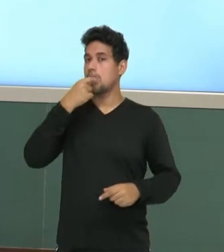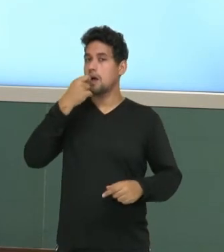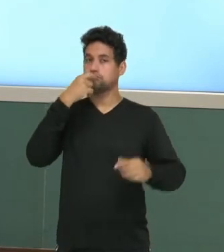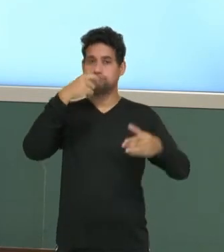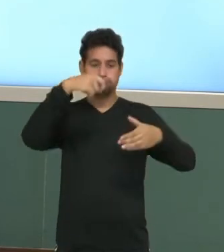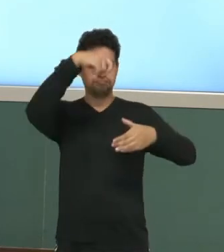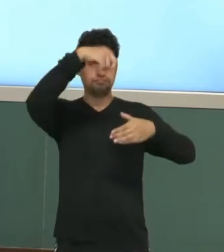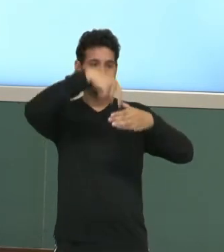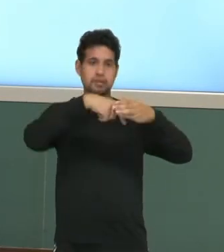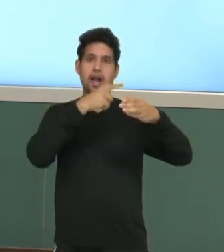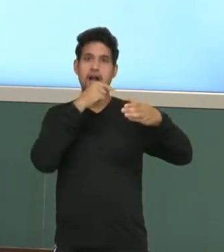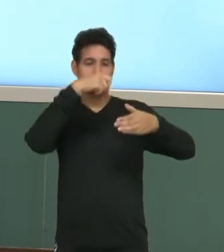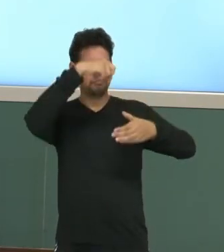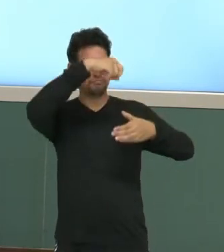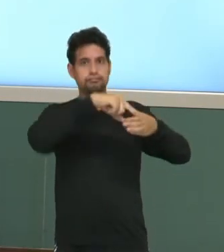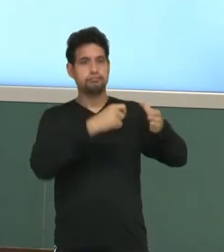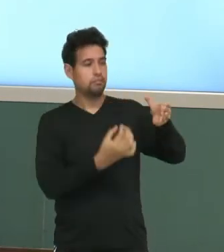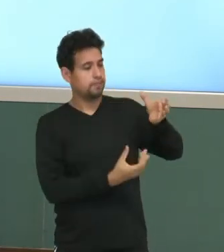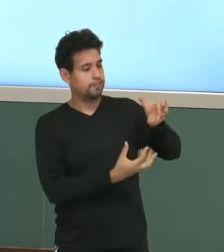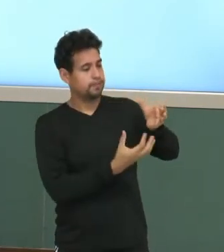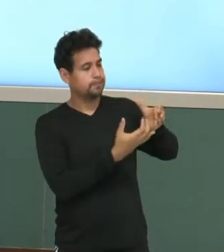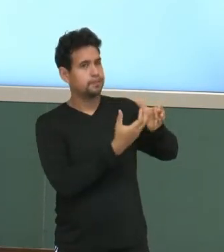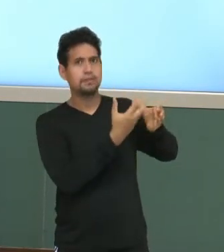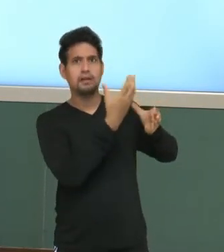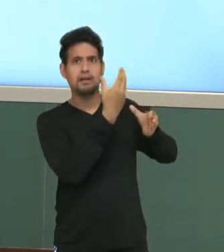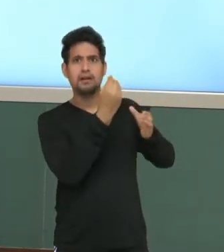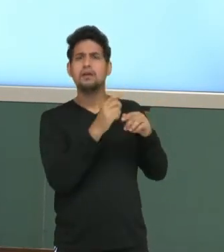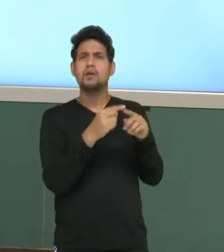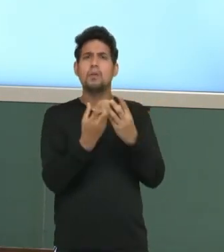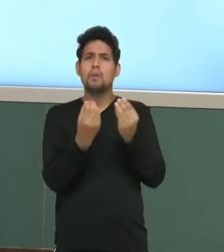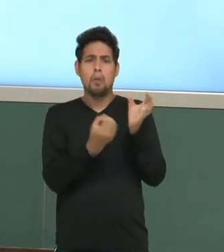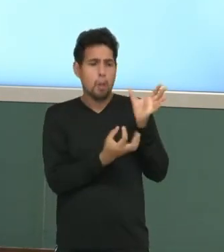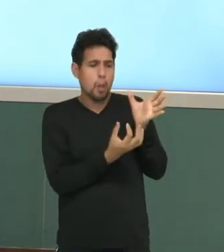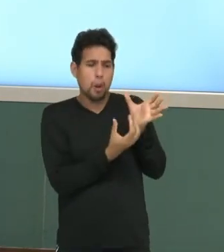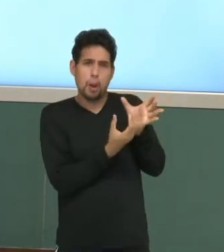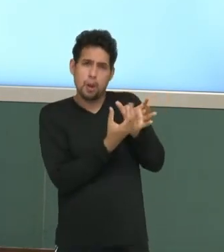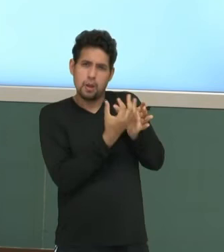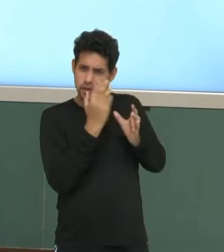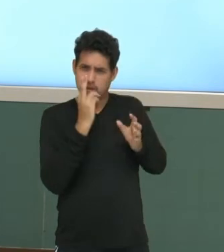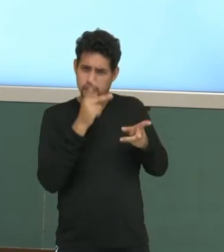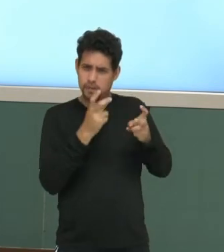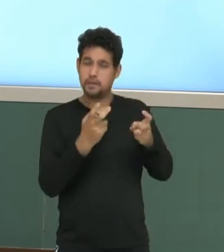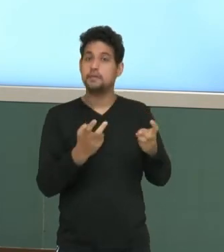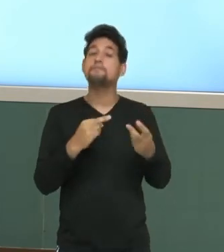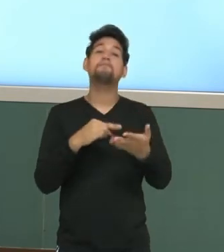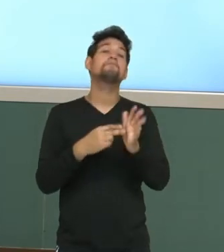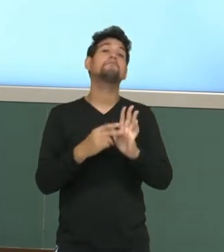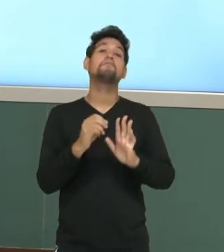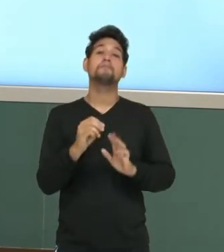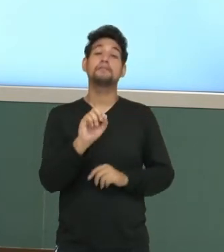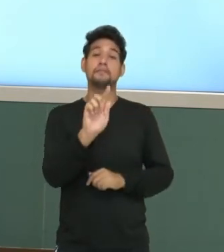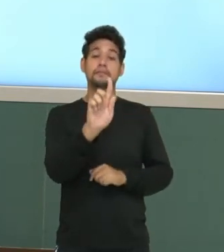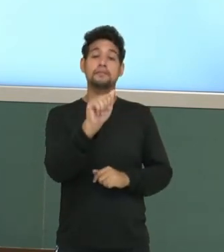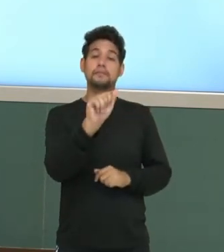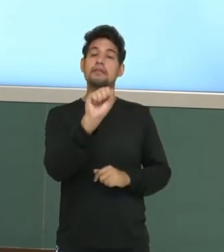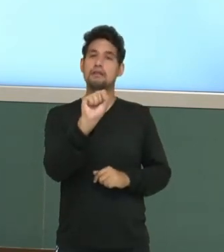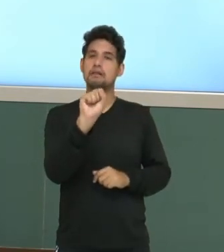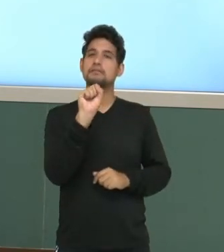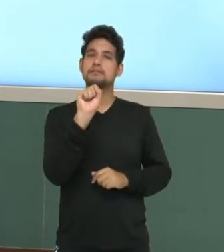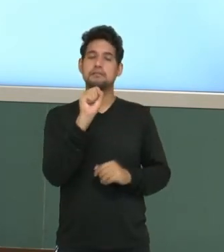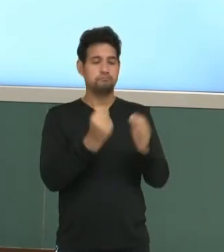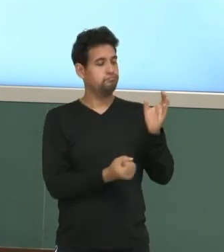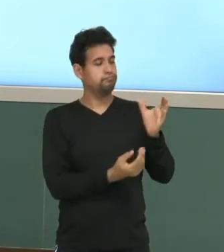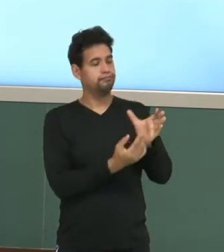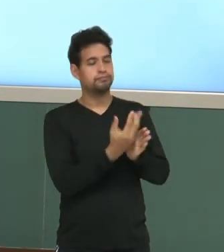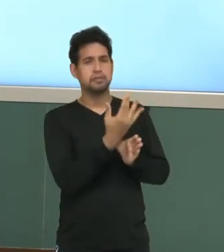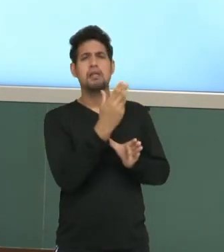algum medicamento, você percebe que começa a formar bolinhas nessa água? É a liberação de um gás. Então tem